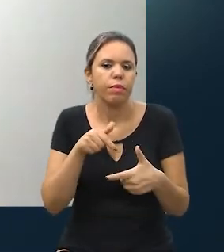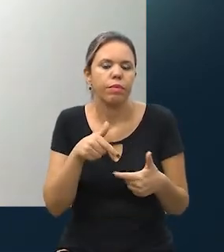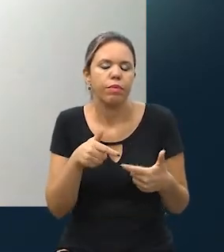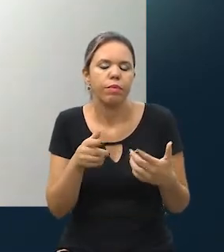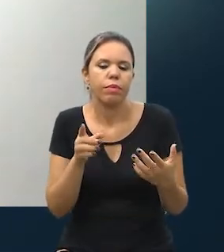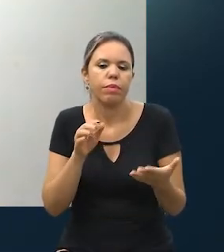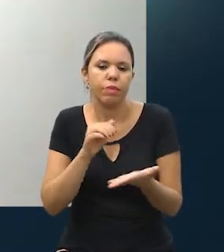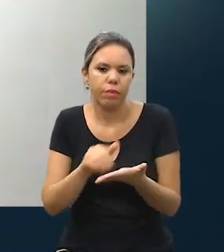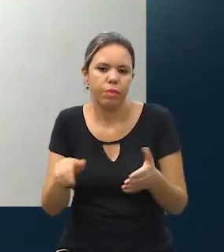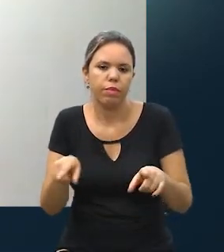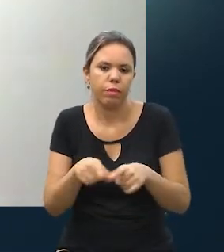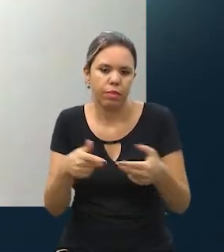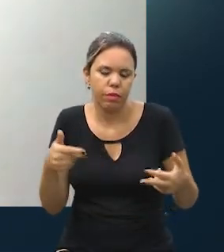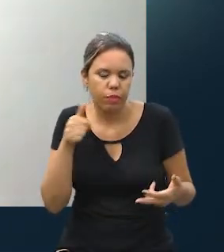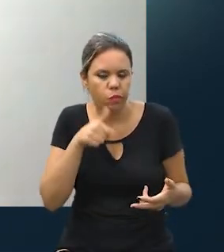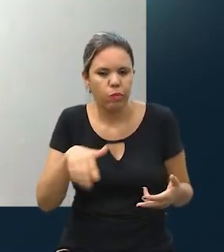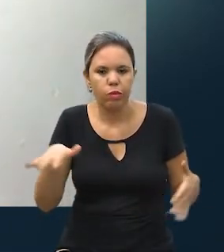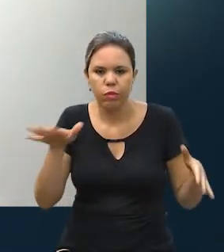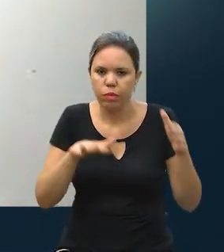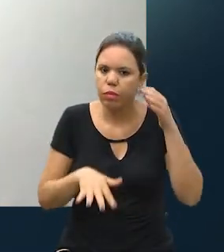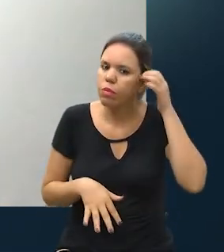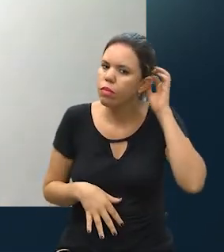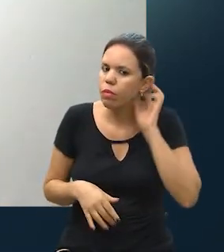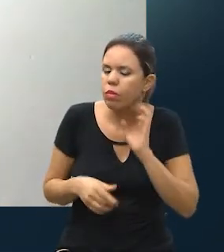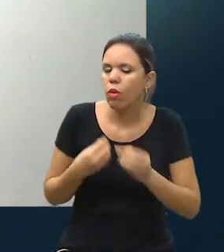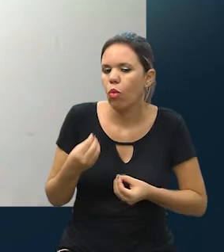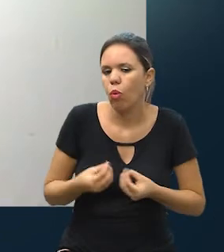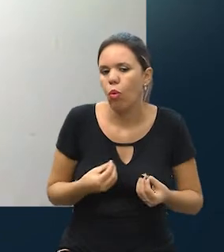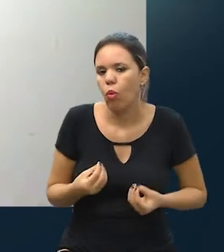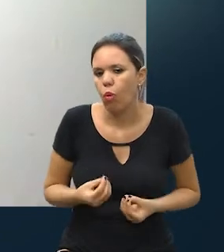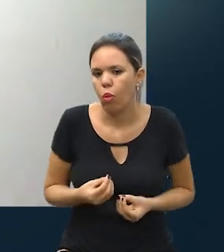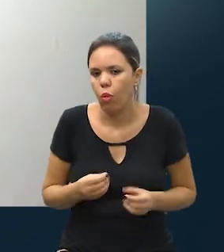serviço. Então, tem muitas mulheres que, com